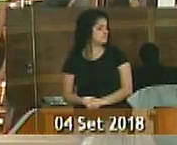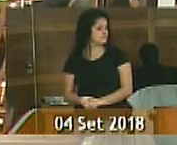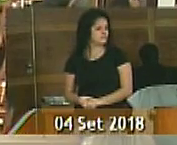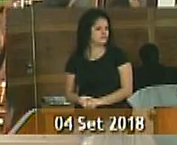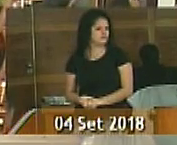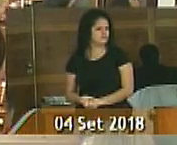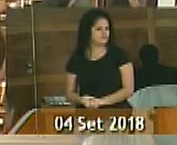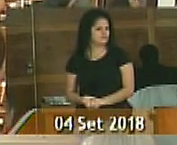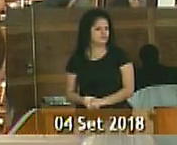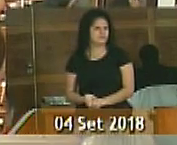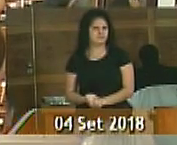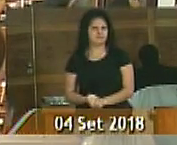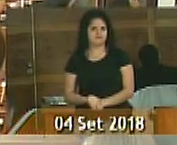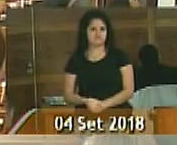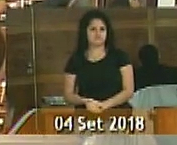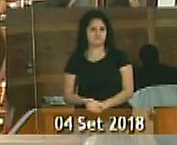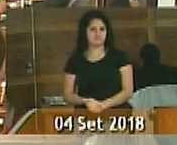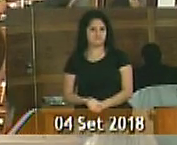Descantei!